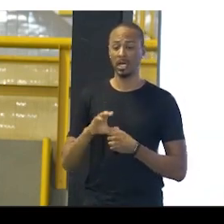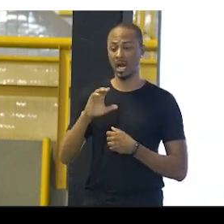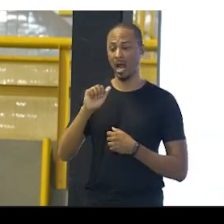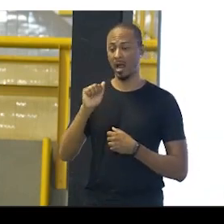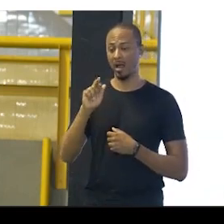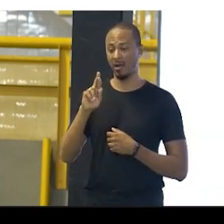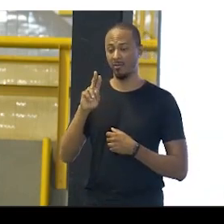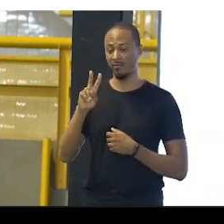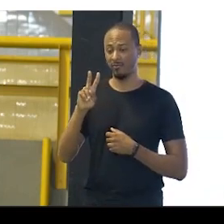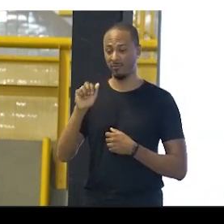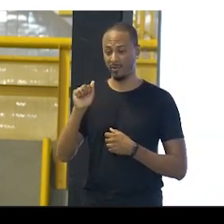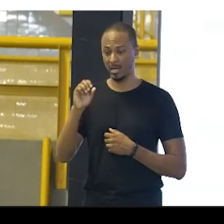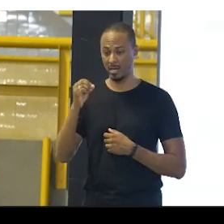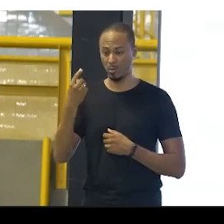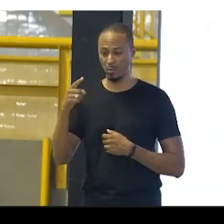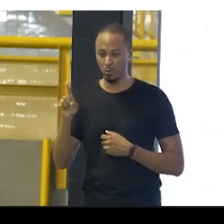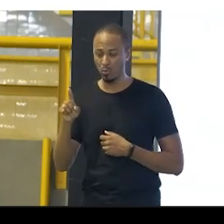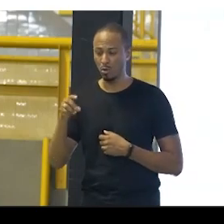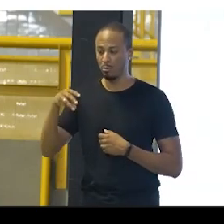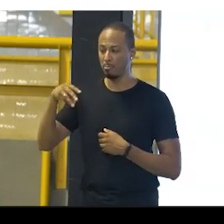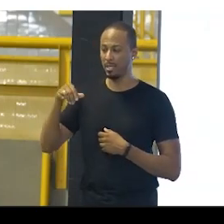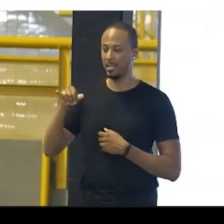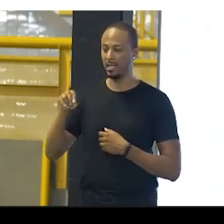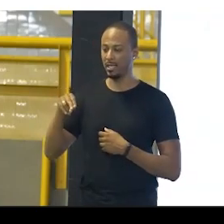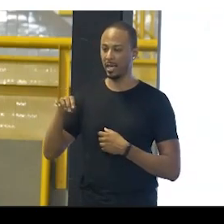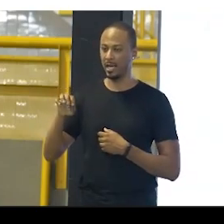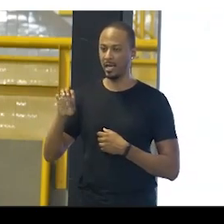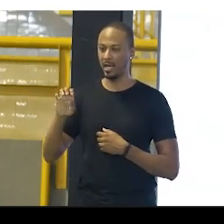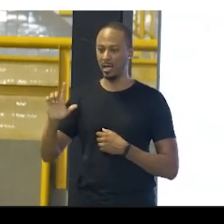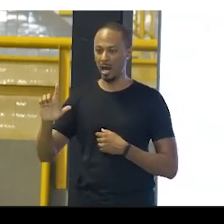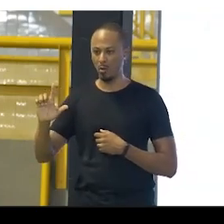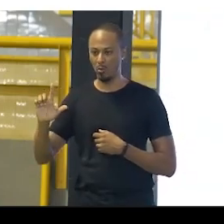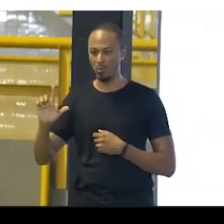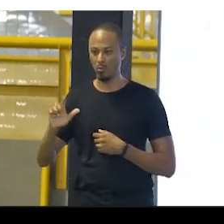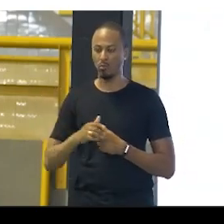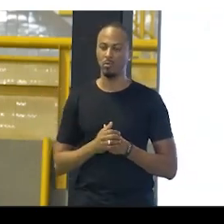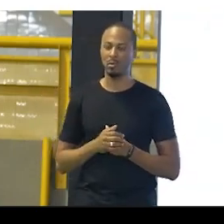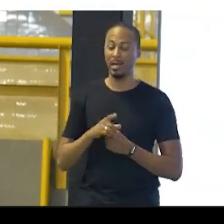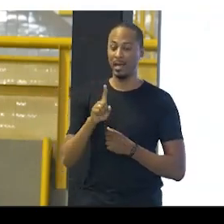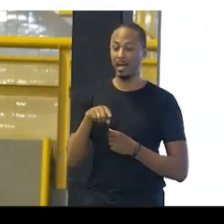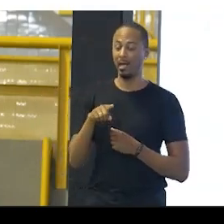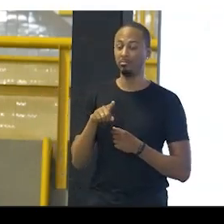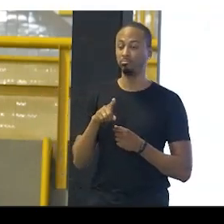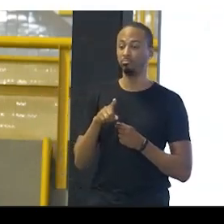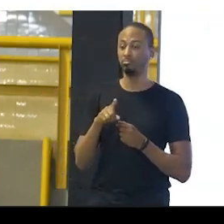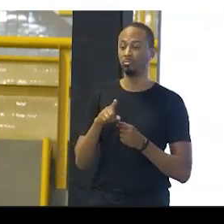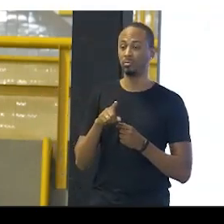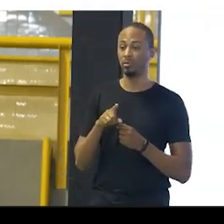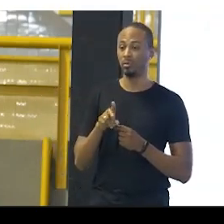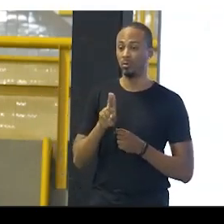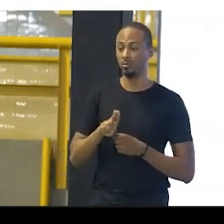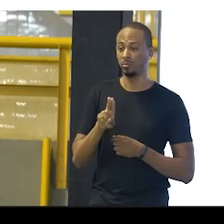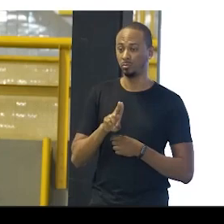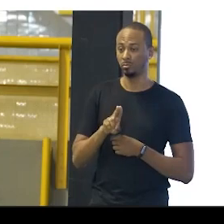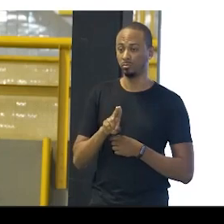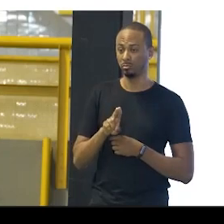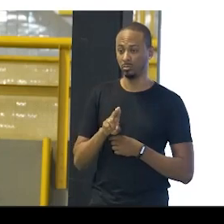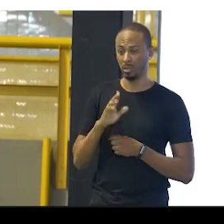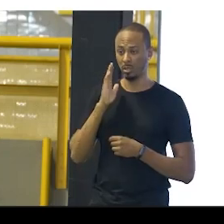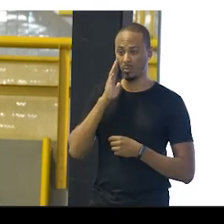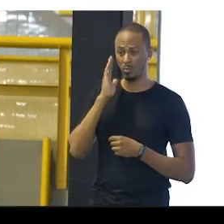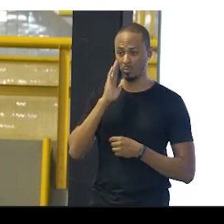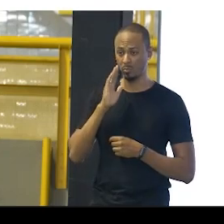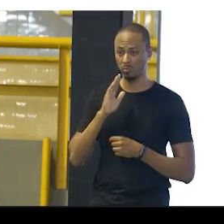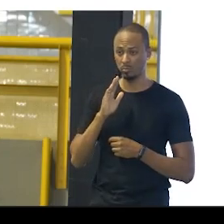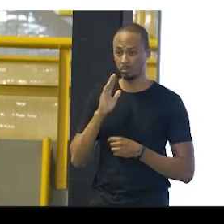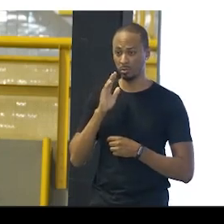fóssil. Ele é utilizado basicamente para a produção de energia elétrica, embora seja também utilizado na produção siderúrgica.